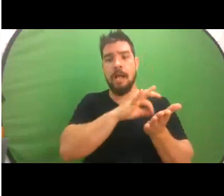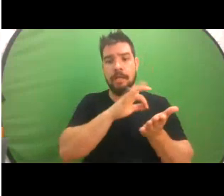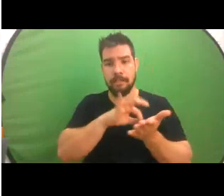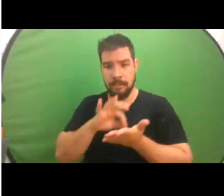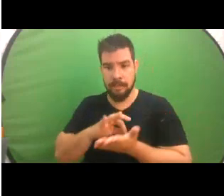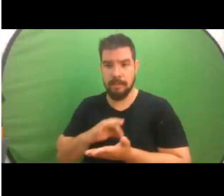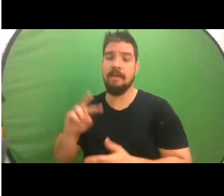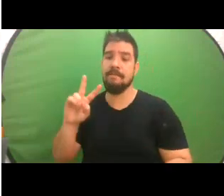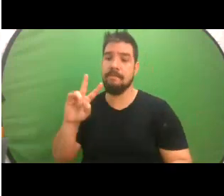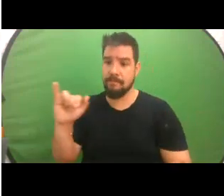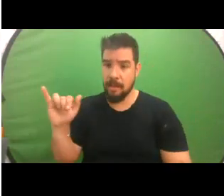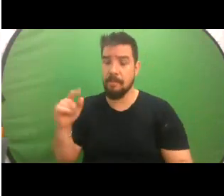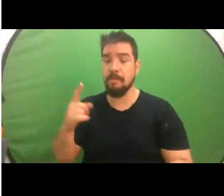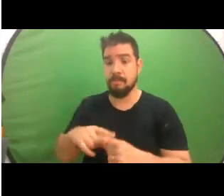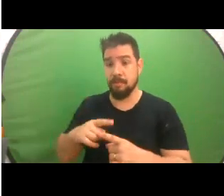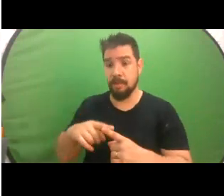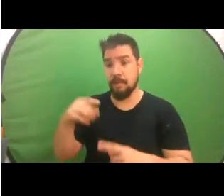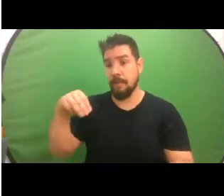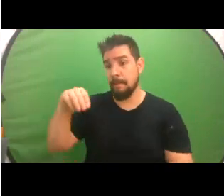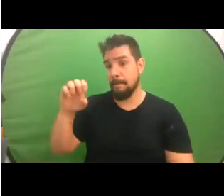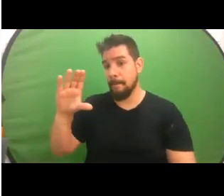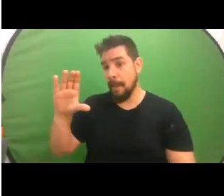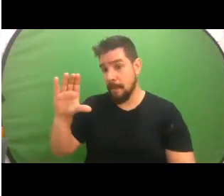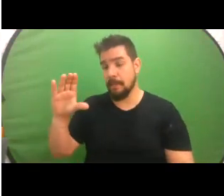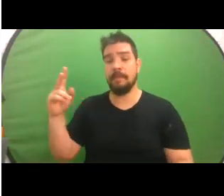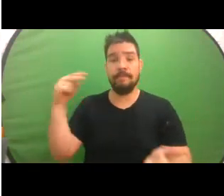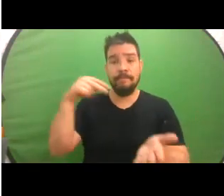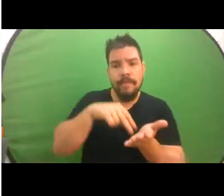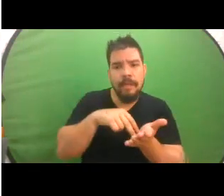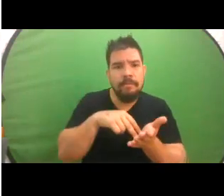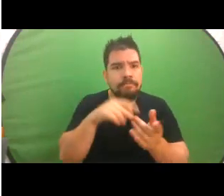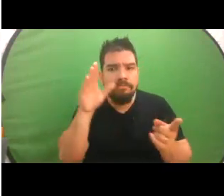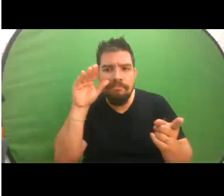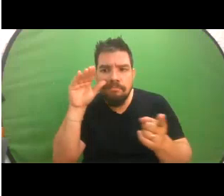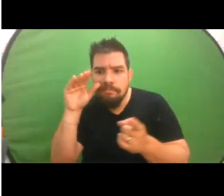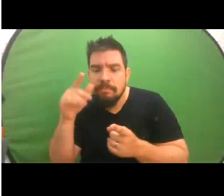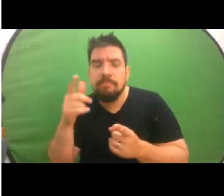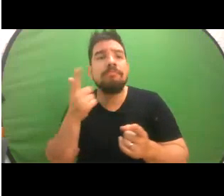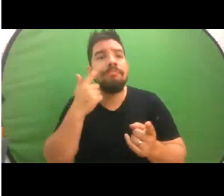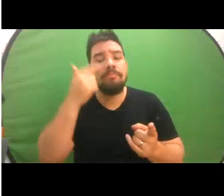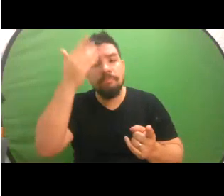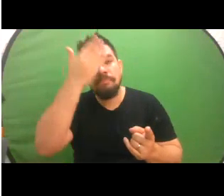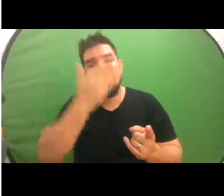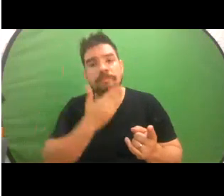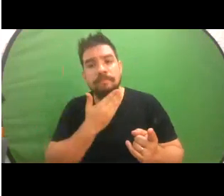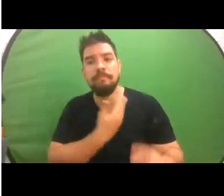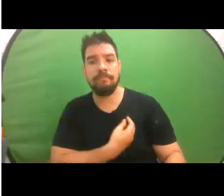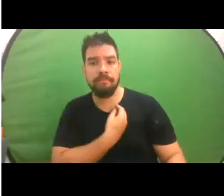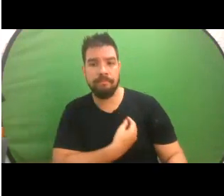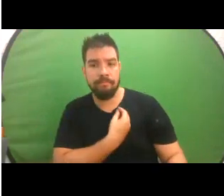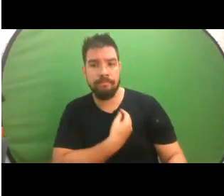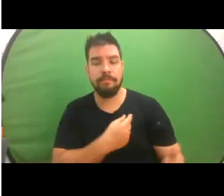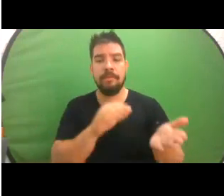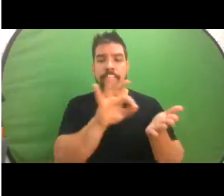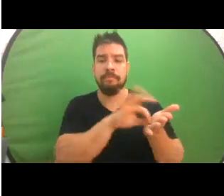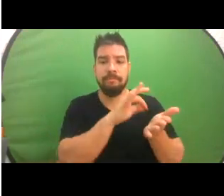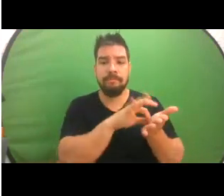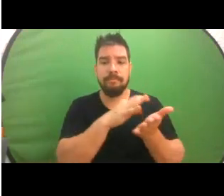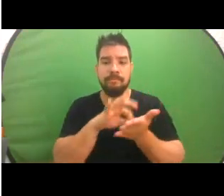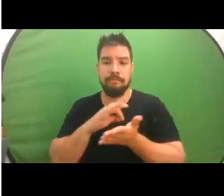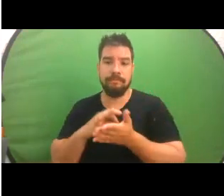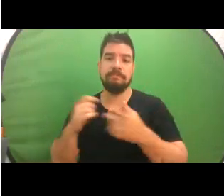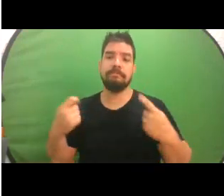quando o MEC vem, faz as suas visitas, se ele pedir lista de presença, né? Então, toda vez que nós temos uma